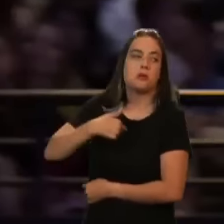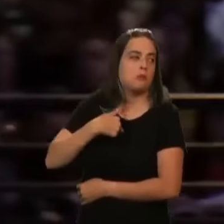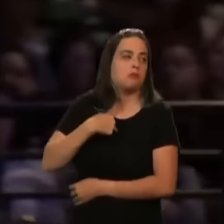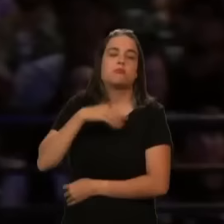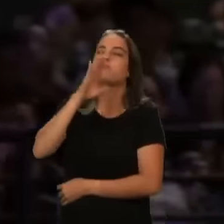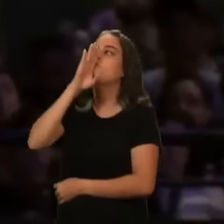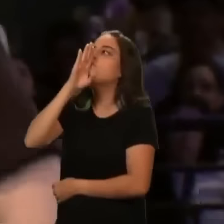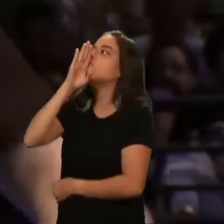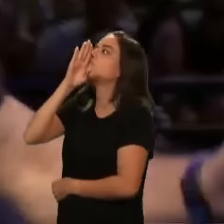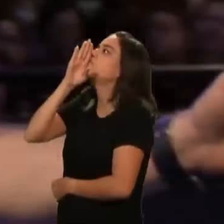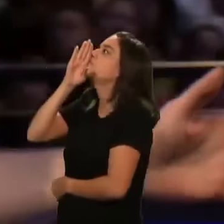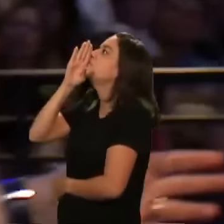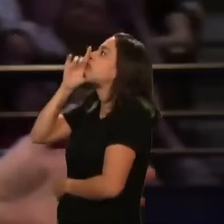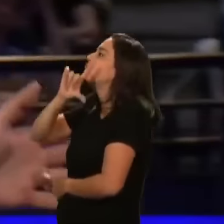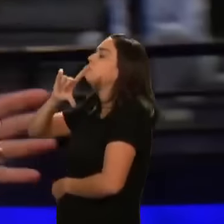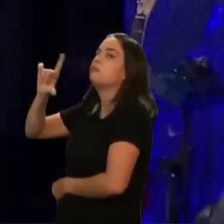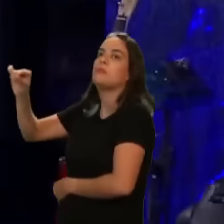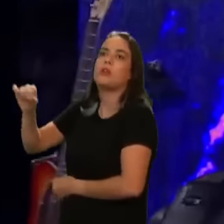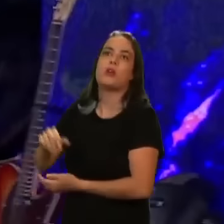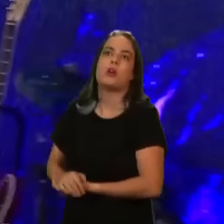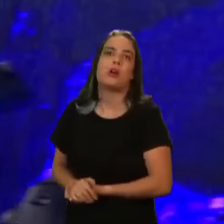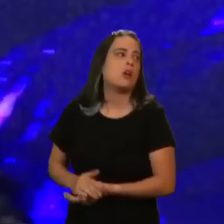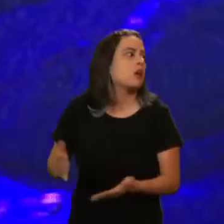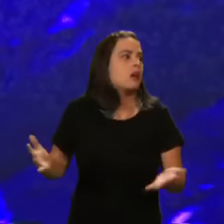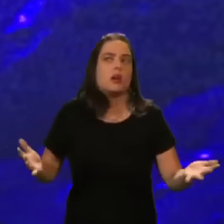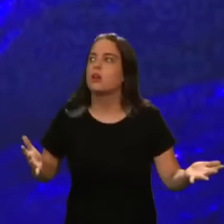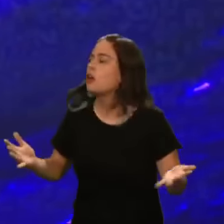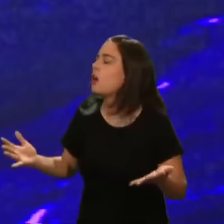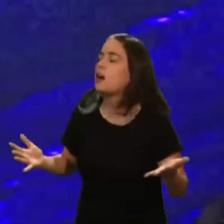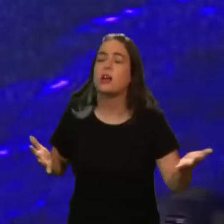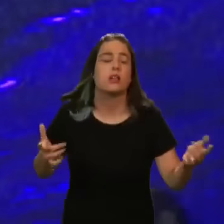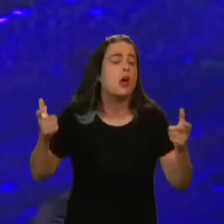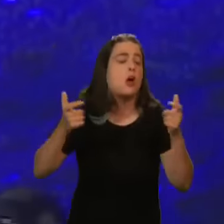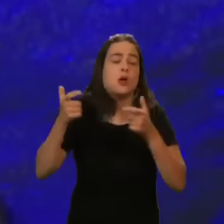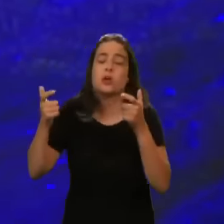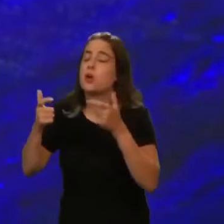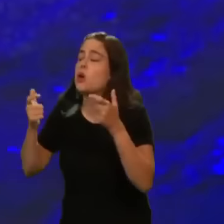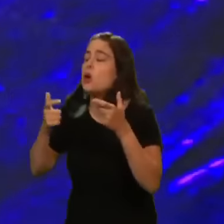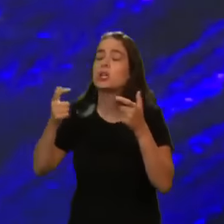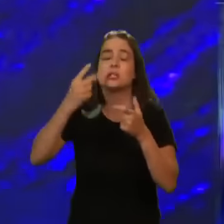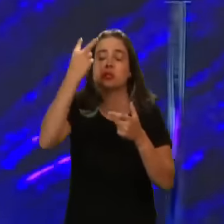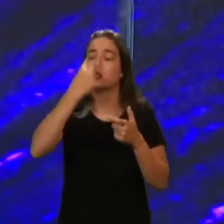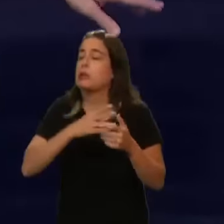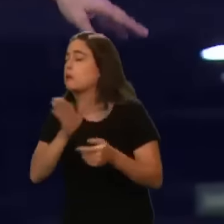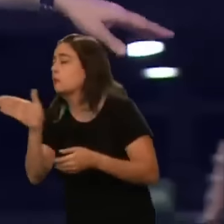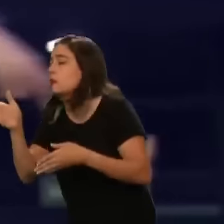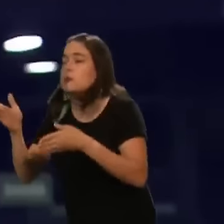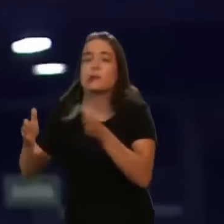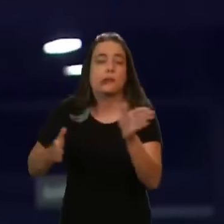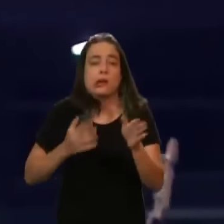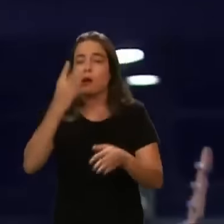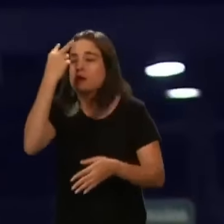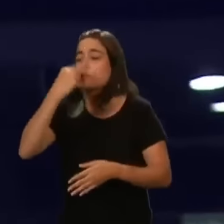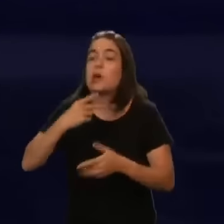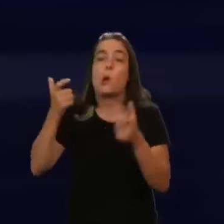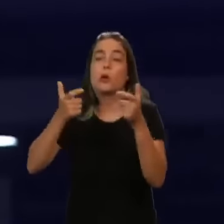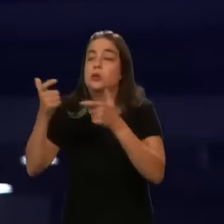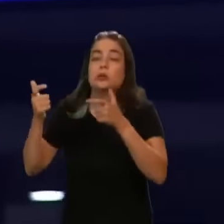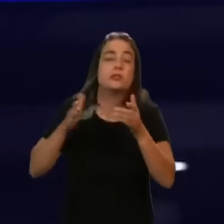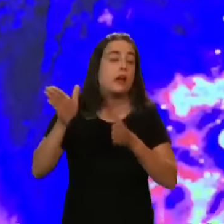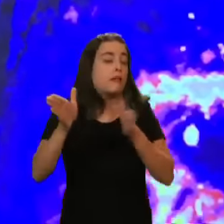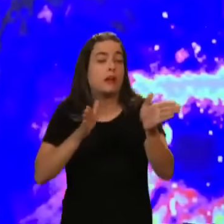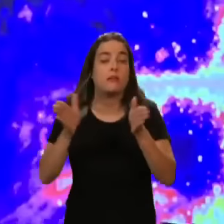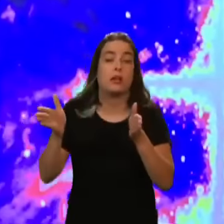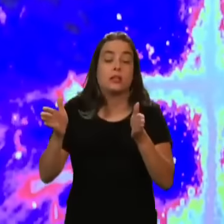nada, simplesmente saí andando. E o cego assim: pra onde que ele foi? Pra onde que ele foi? Tá aqui, vira à esquerda. Vira, vai, vem, vai,